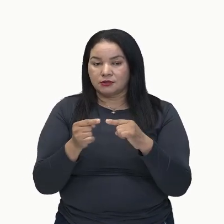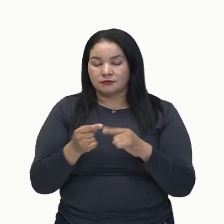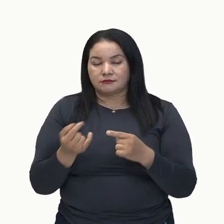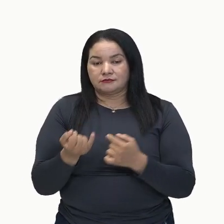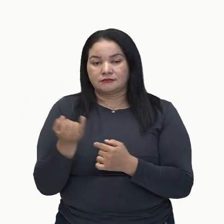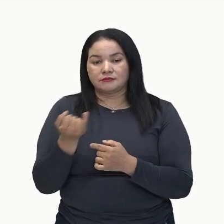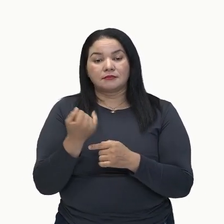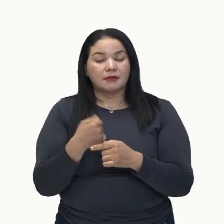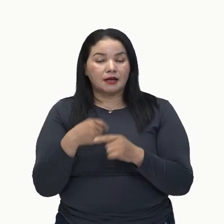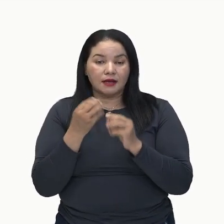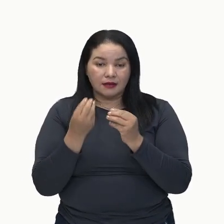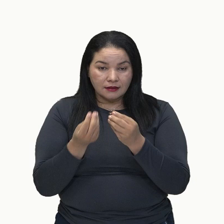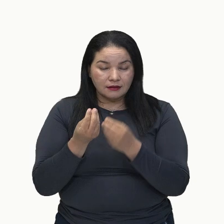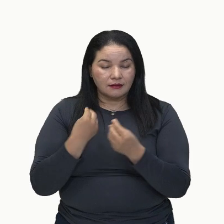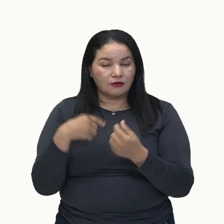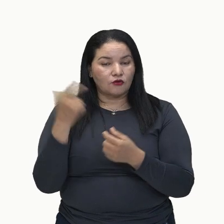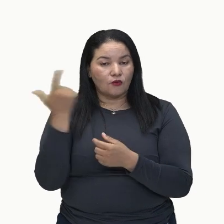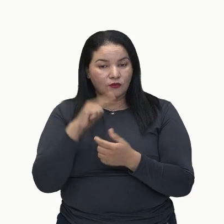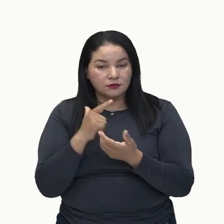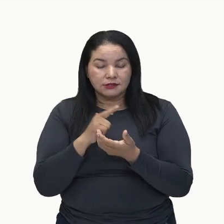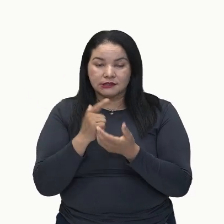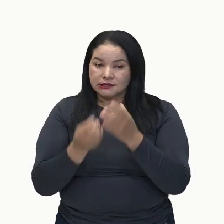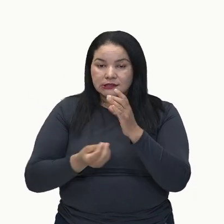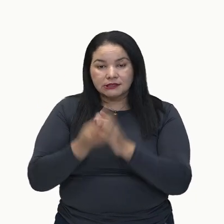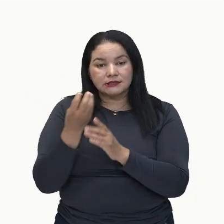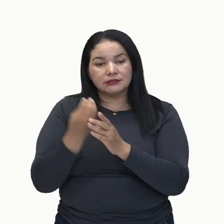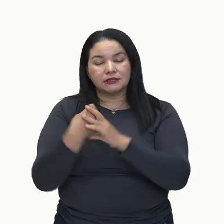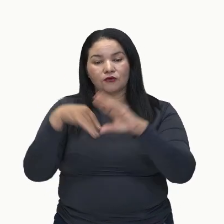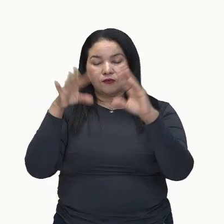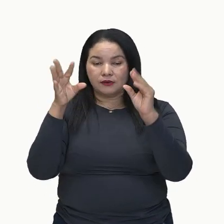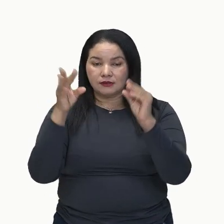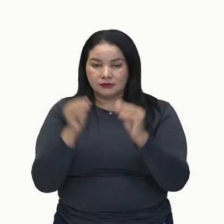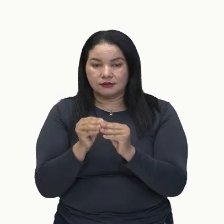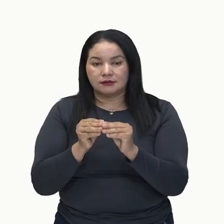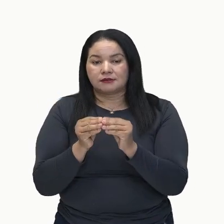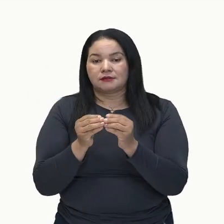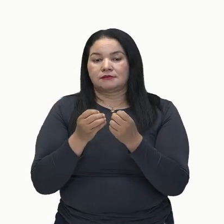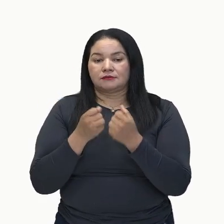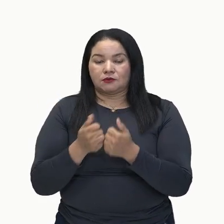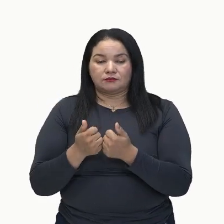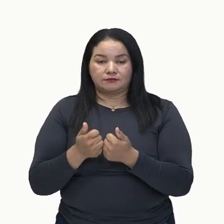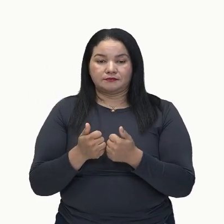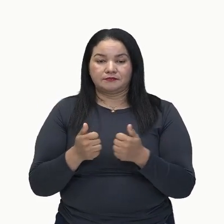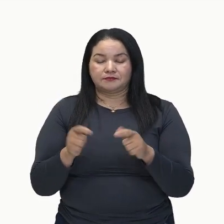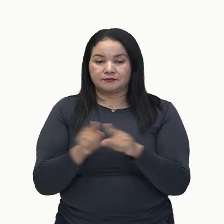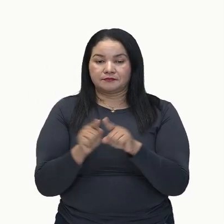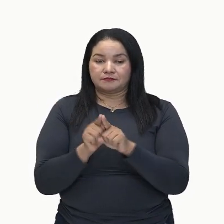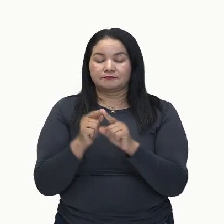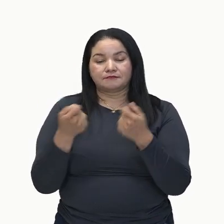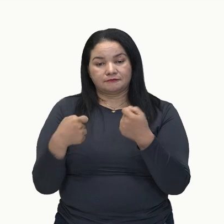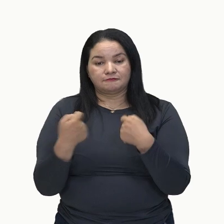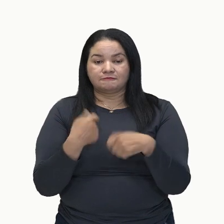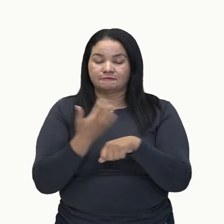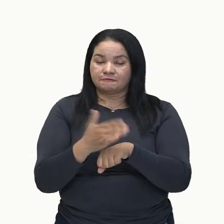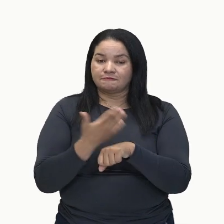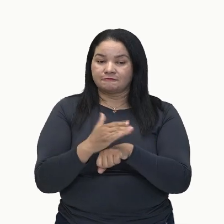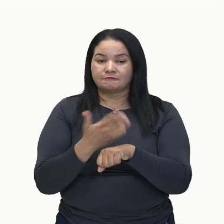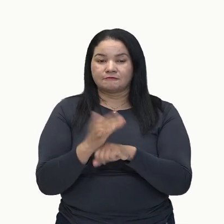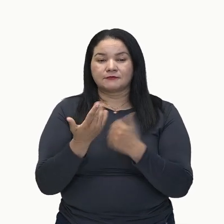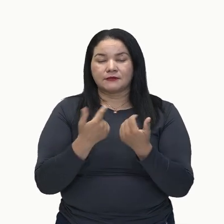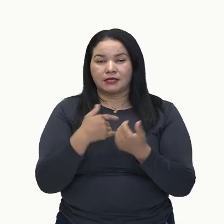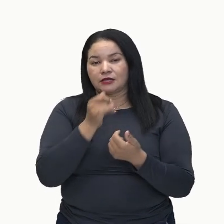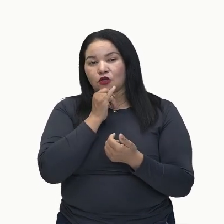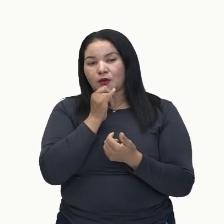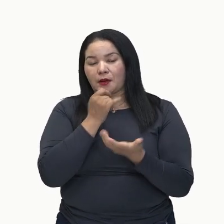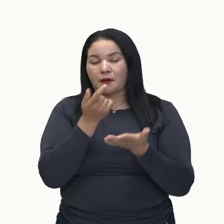conseguir criar uma resenha. E você pode, obviamente, ter esse exercício, pegar um livro que você goste,